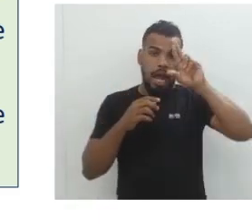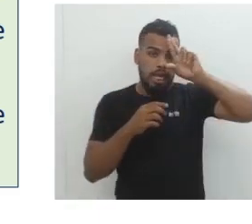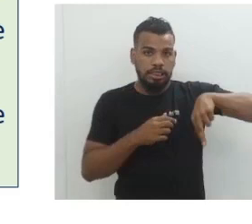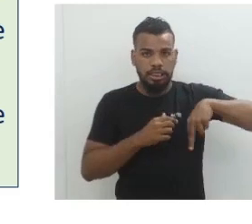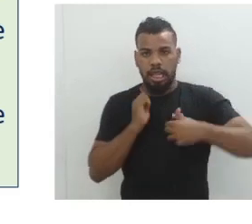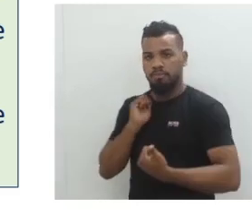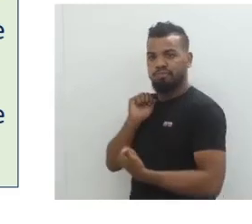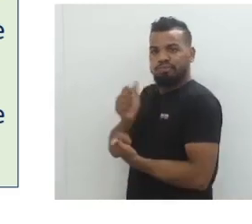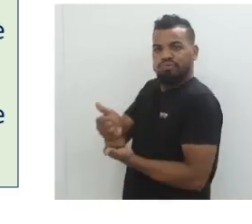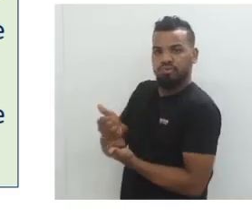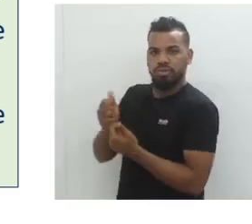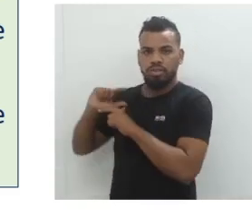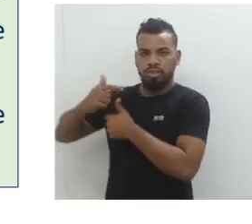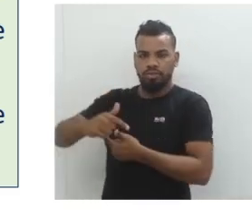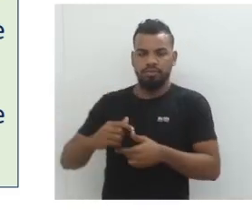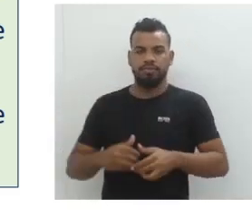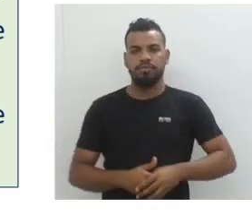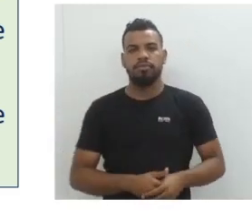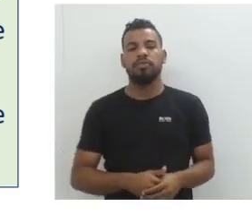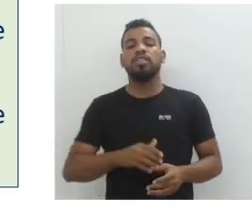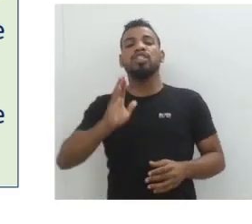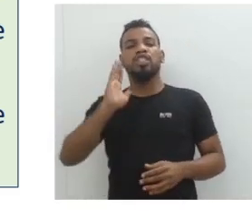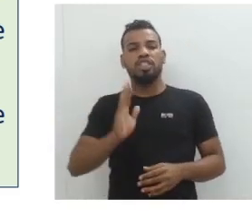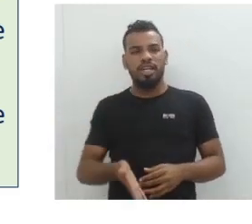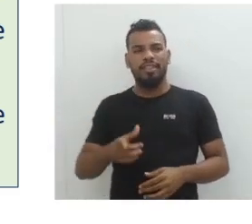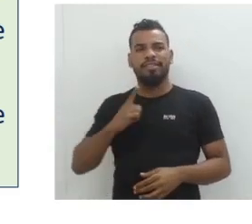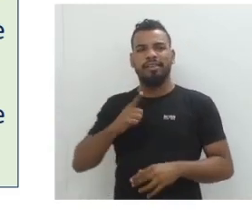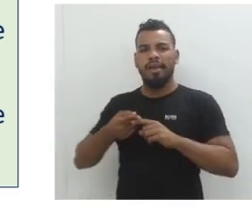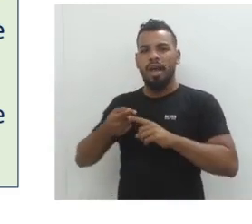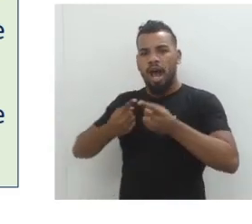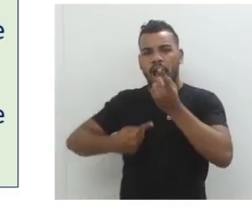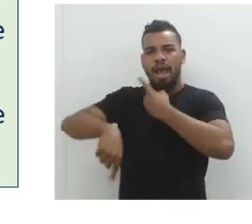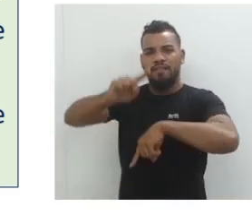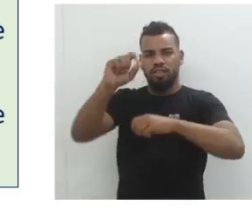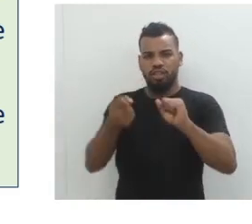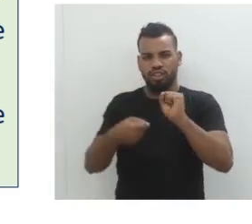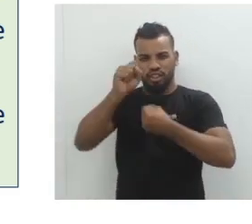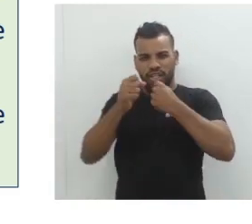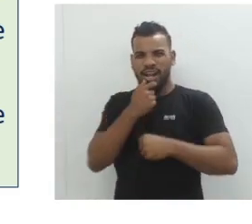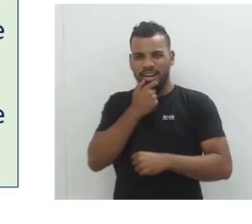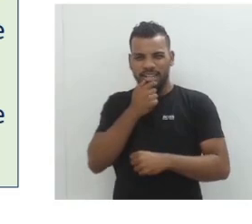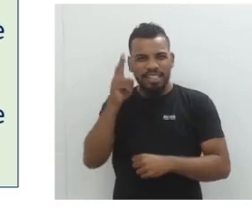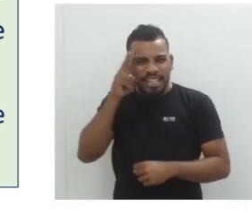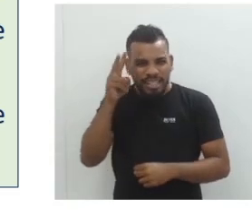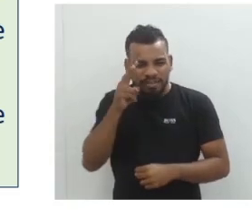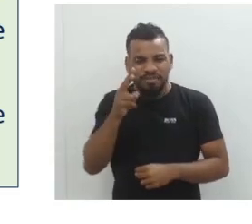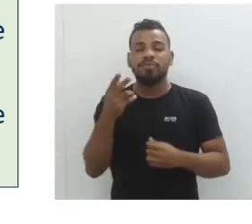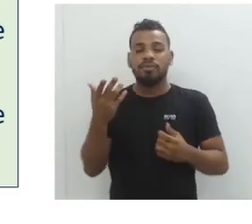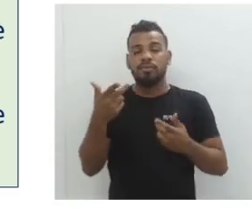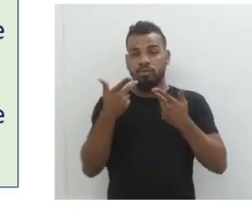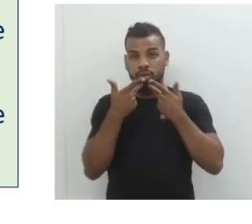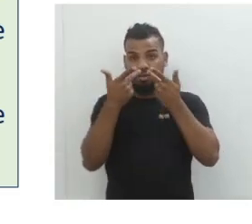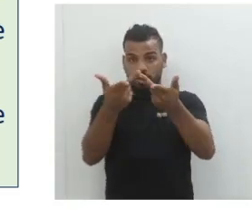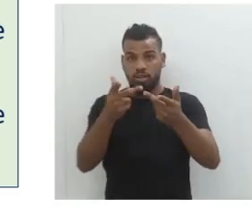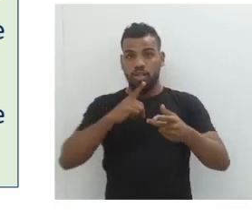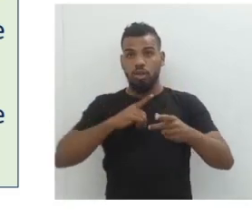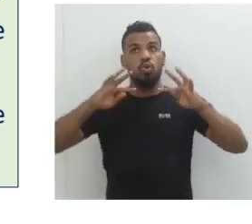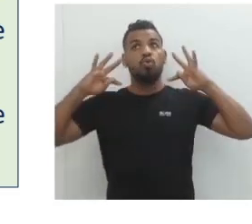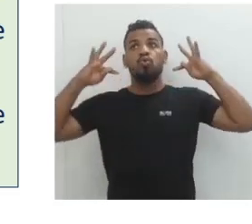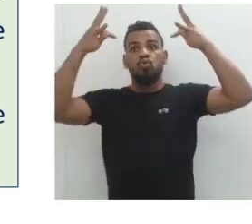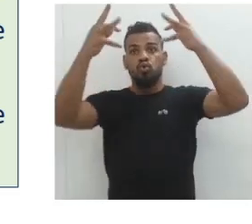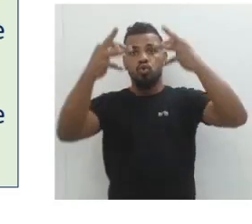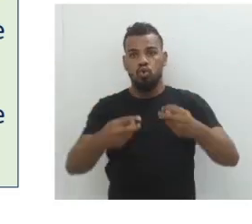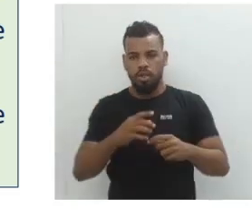século XVIII nós temos a Revolução Industrial na Inglaterra? Eu disse a vocês que tudo